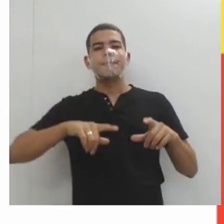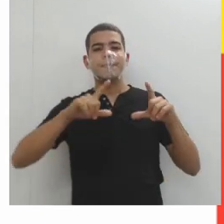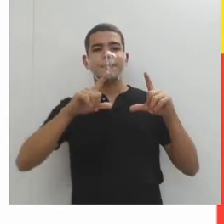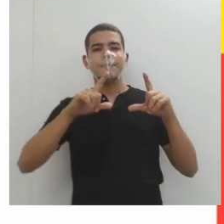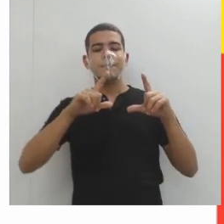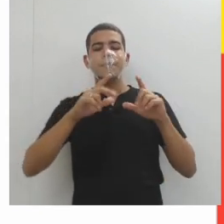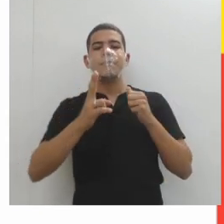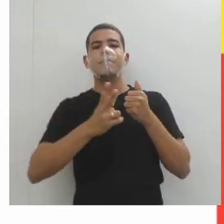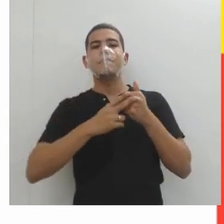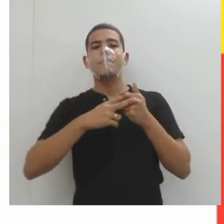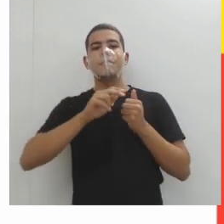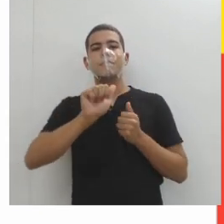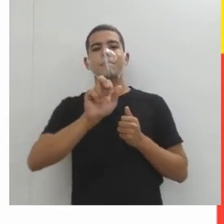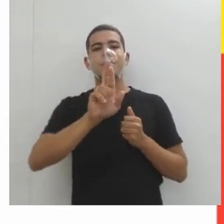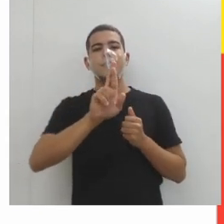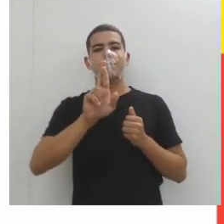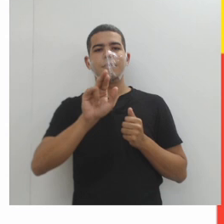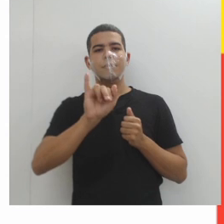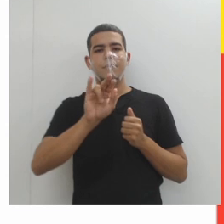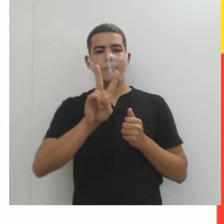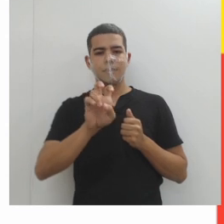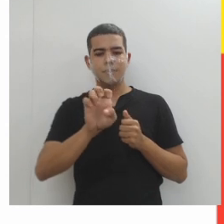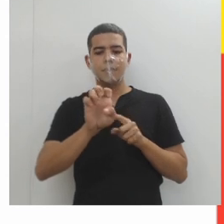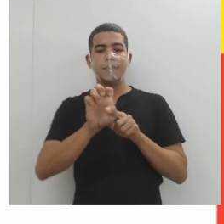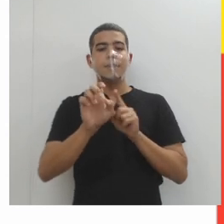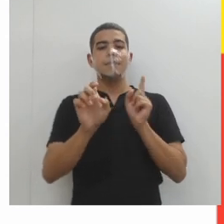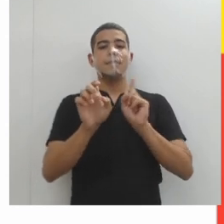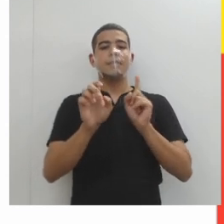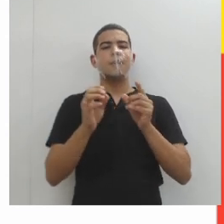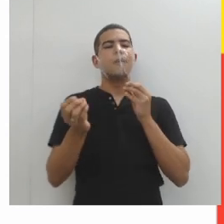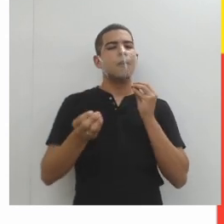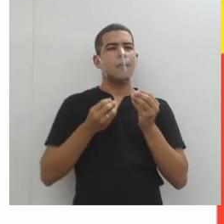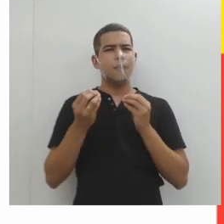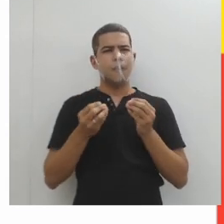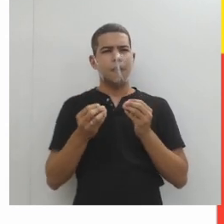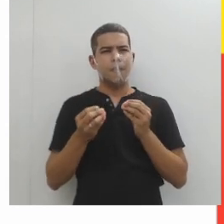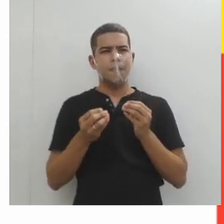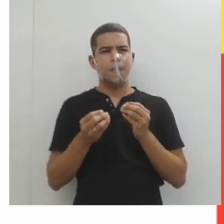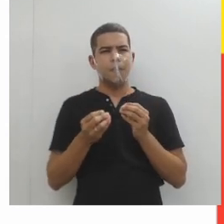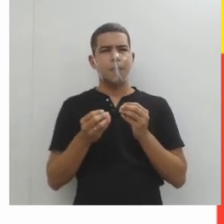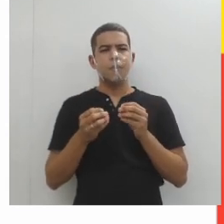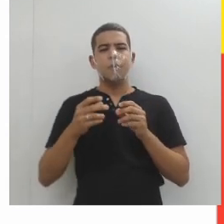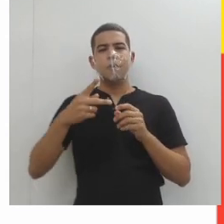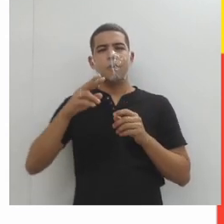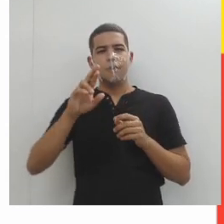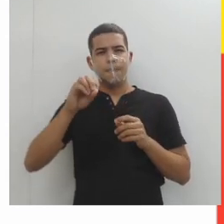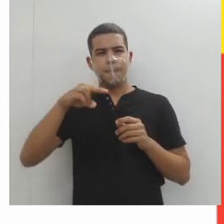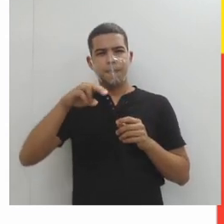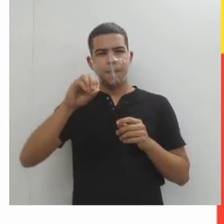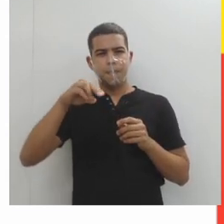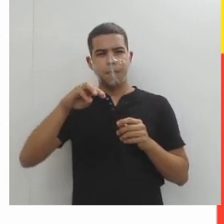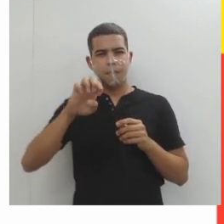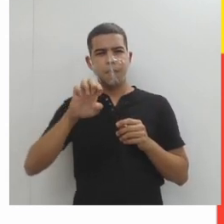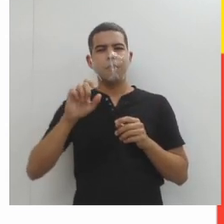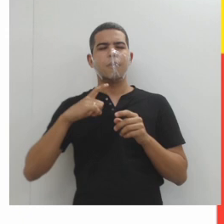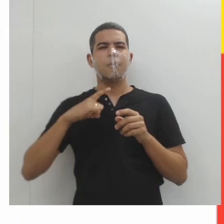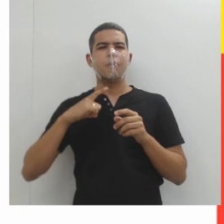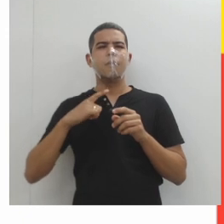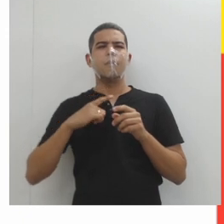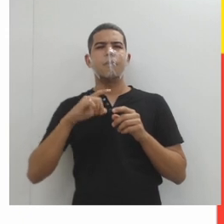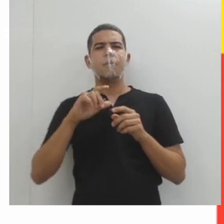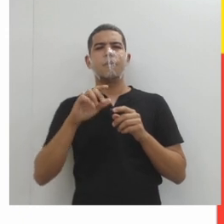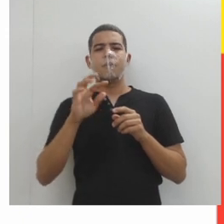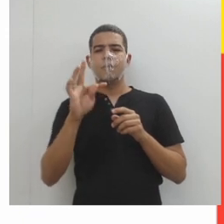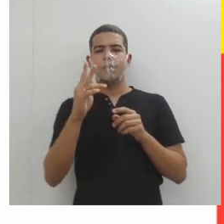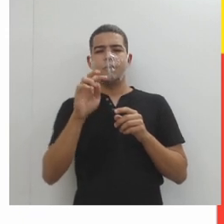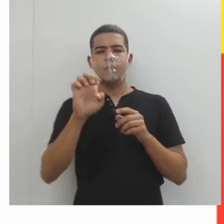vai terminar em D. Estou querendo uma negativa. O pronome, o sujeito é the boys, corresponde a eles. Para eles, a gente vai utilizar o verbo